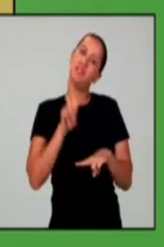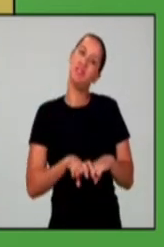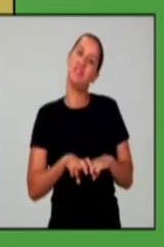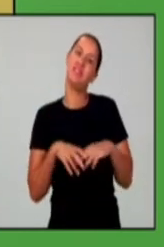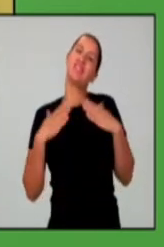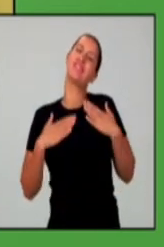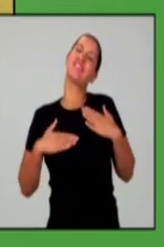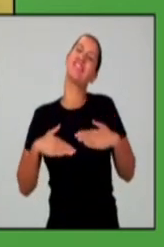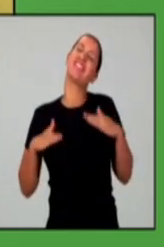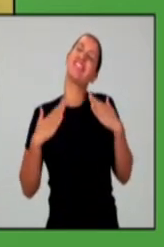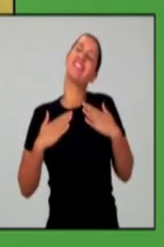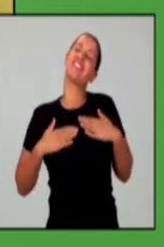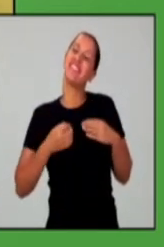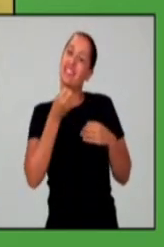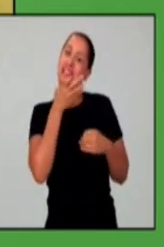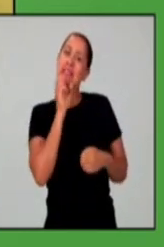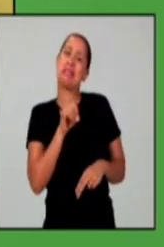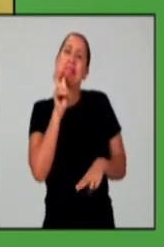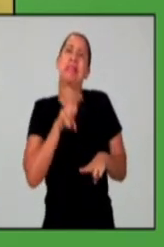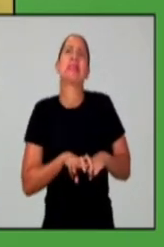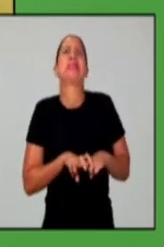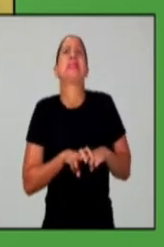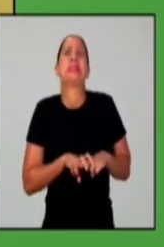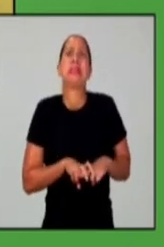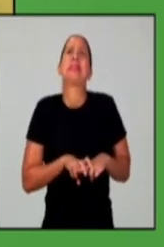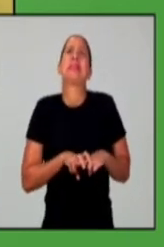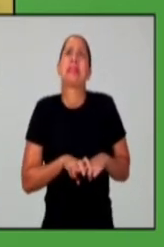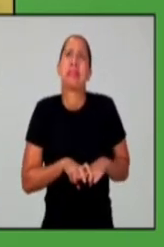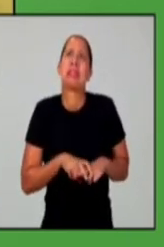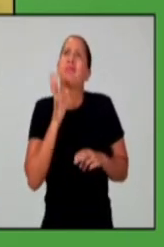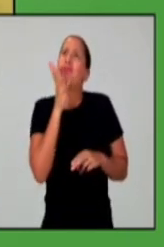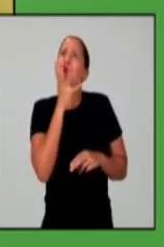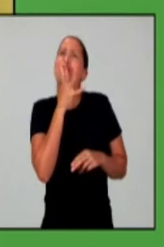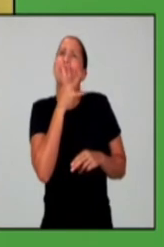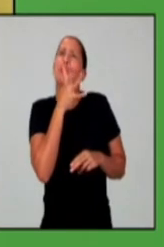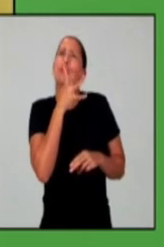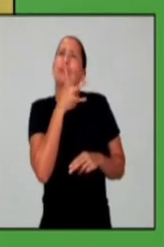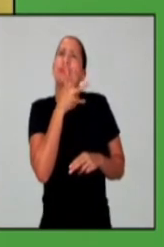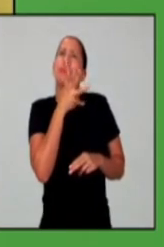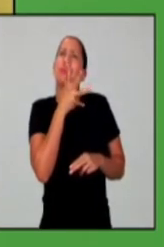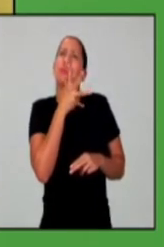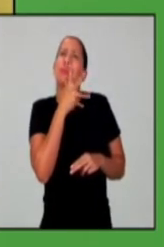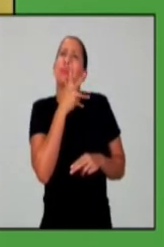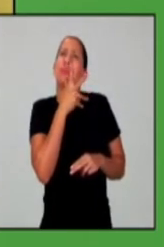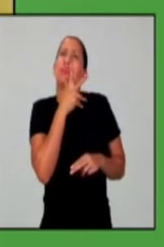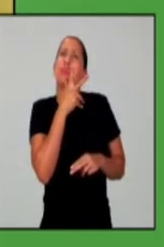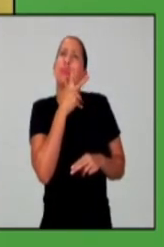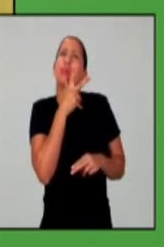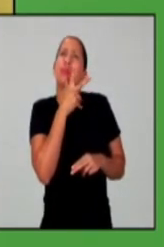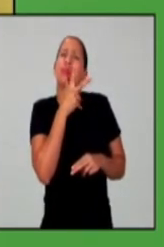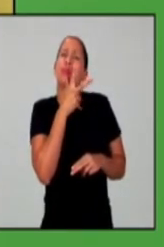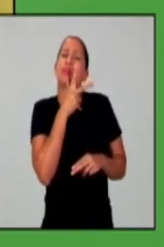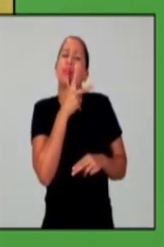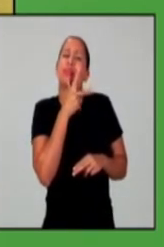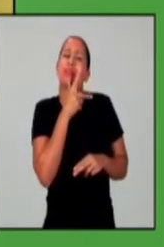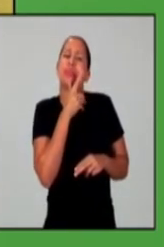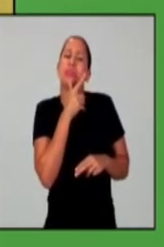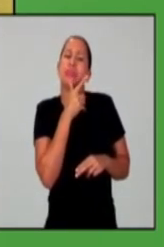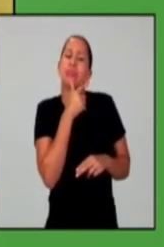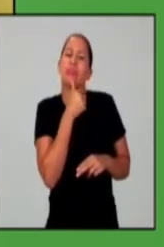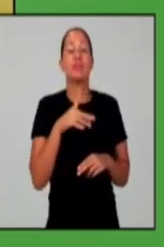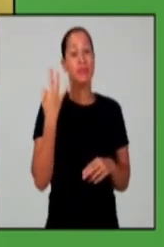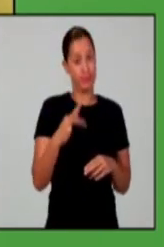Sentar e relaxar é bom. Agora, ficar muito tempo sentado, no entanto. Isso porque a permanência na mesma posição por longos períodos costuma dar